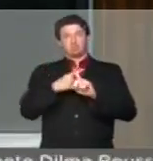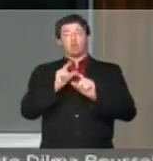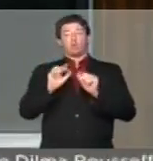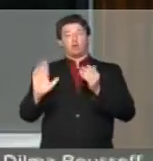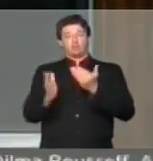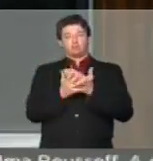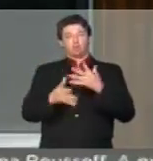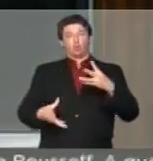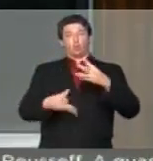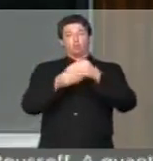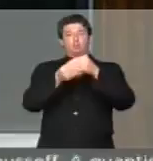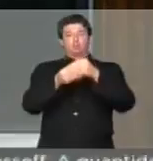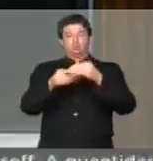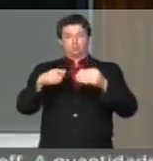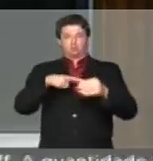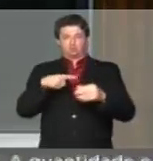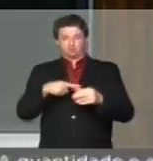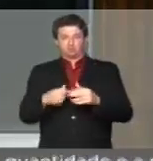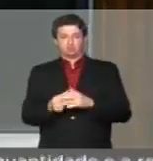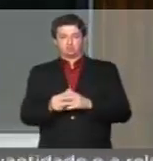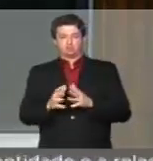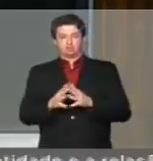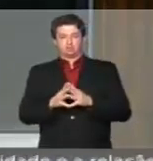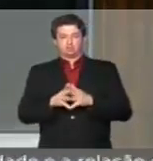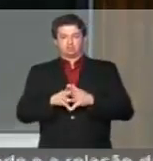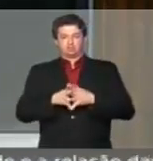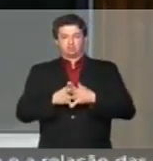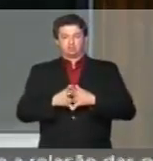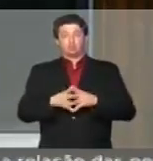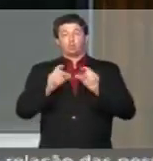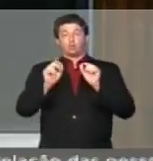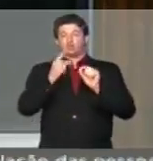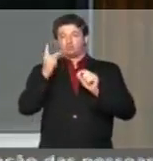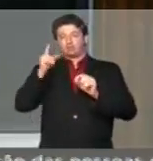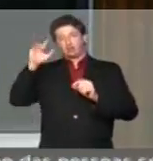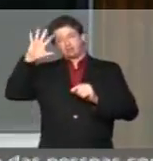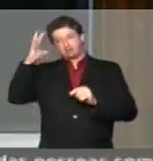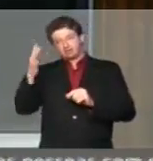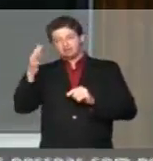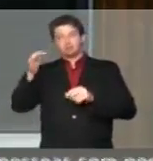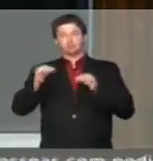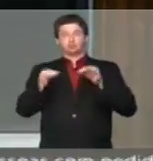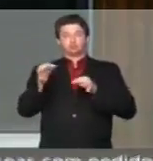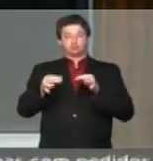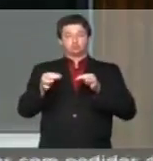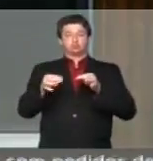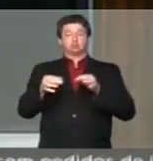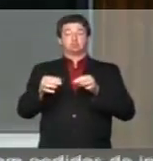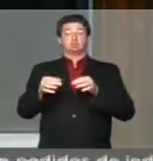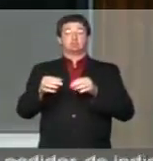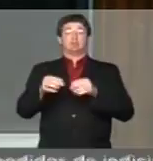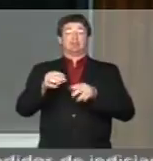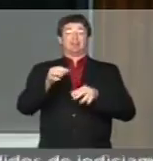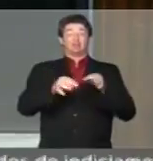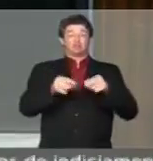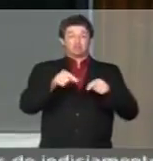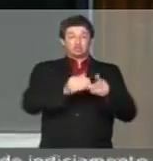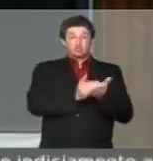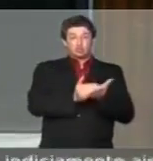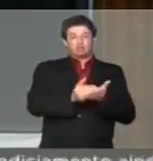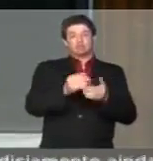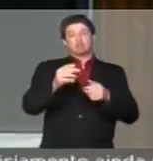apensado complementam-se, mormente no que diz respeito ao juízo de admissibilidade nos tribunais de origem,